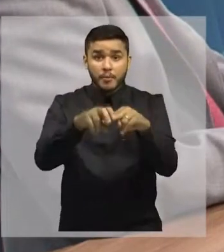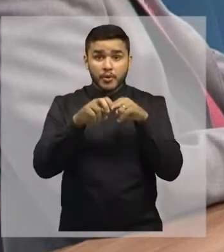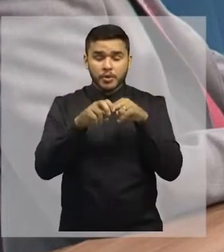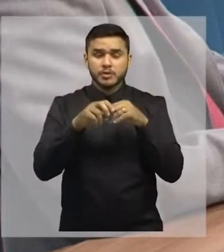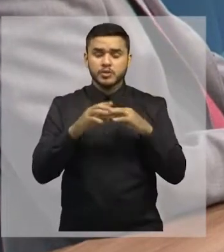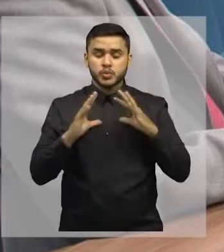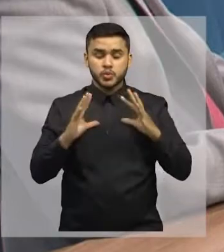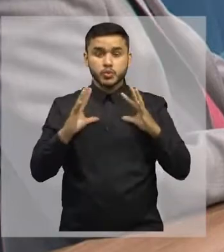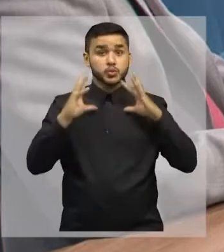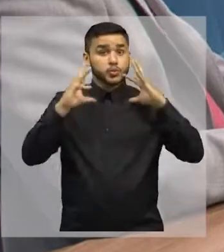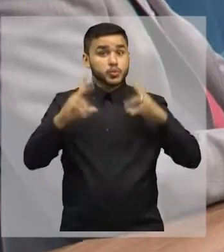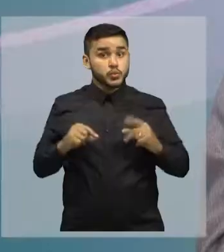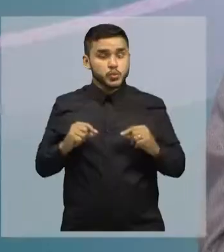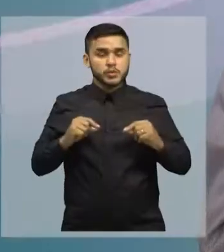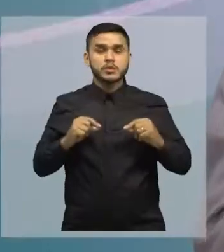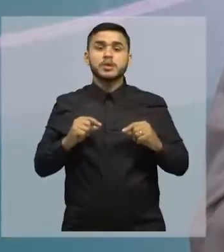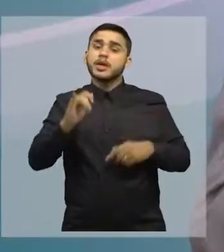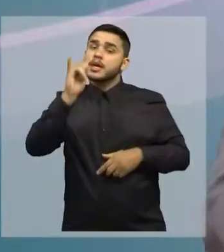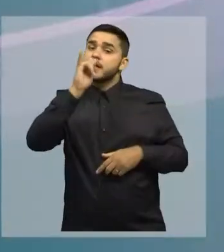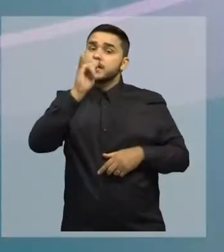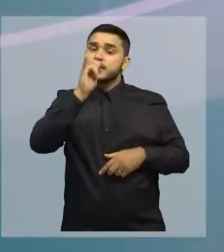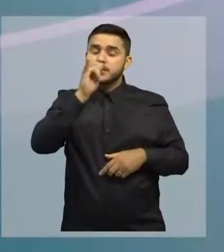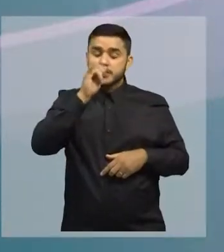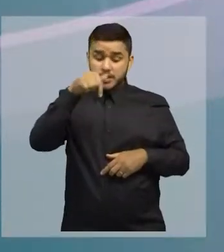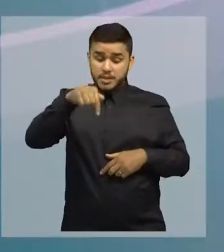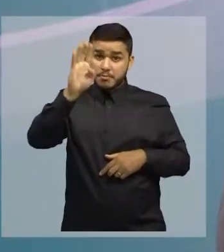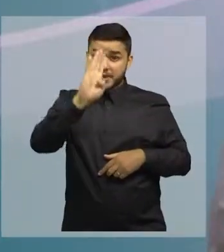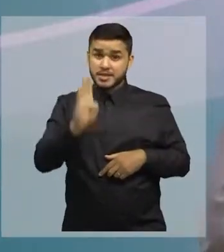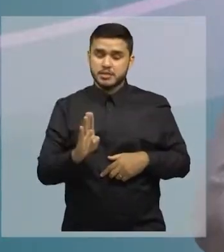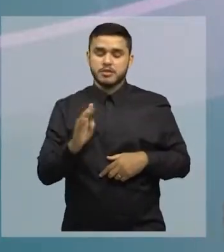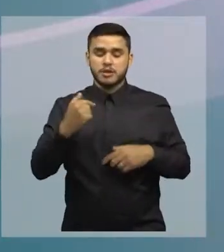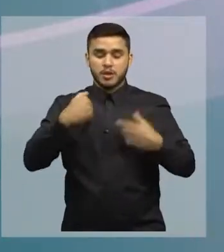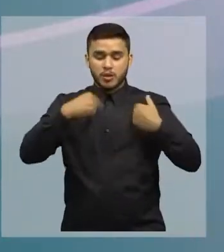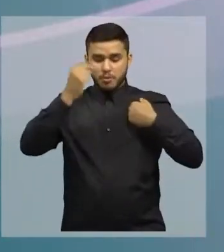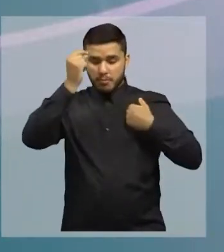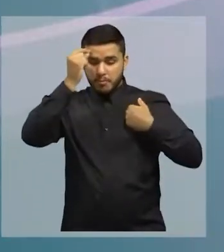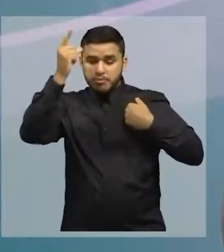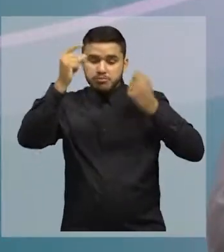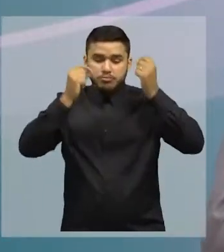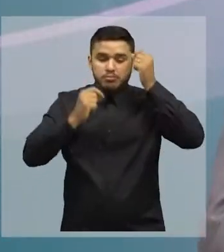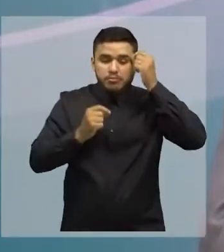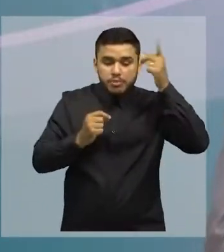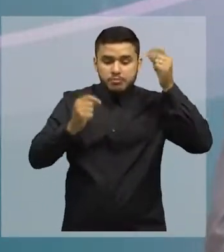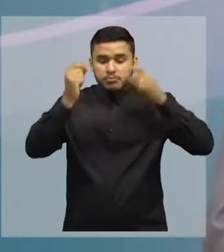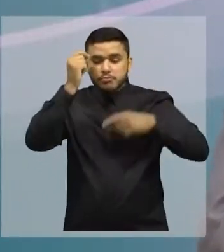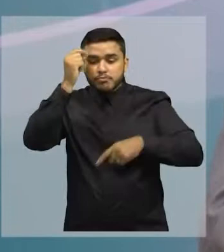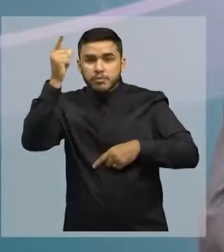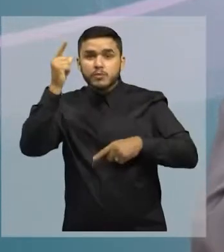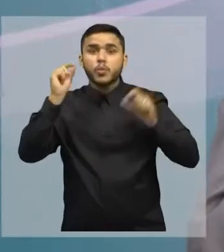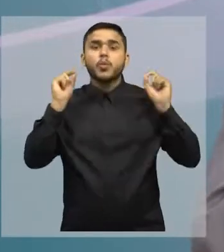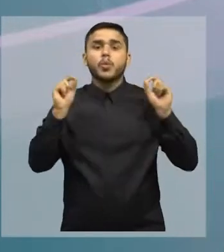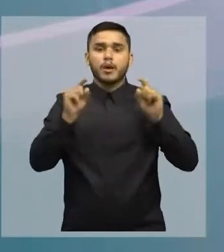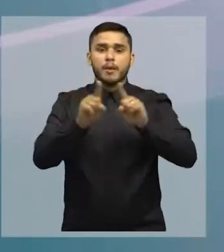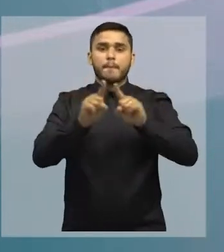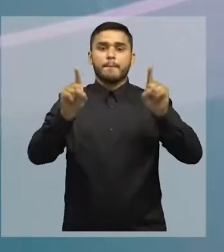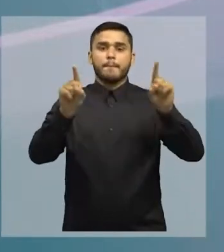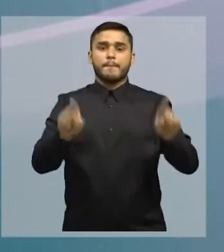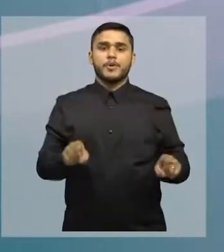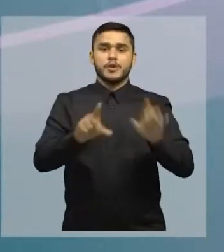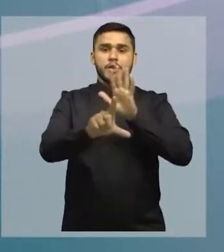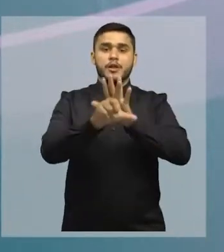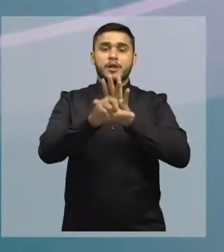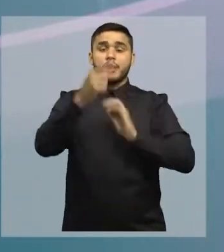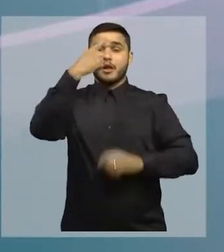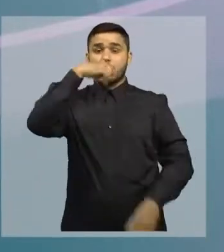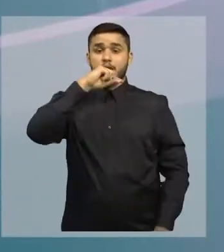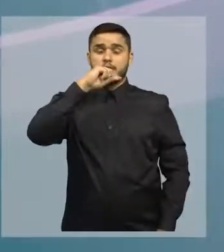lei tem que partir do Executivo. O Poder Legislativo ele pode fazer emendas, modificar os projetos de lei, mas a iniciativa é do